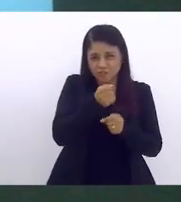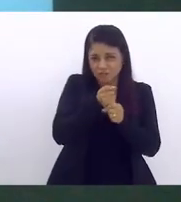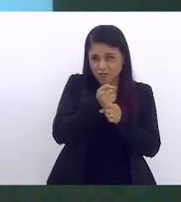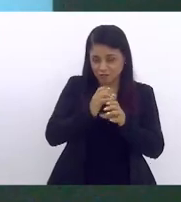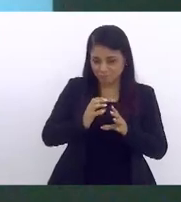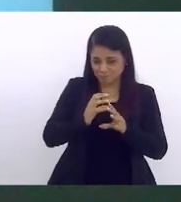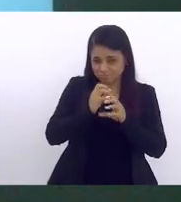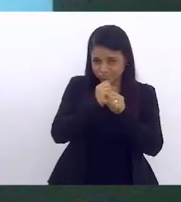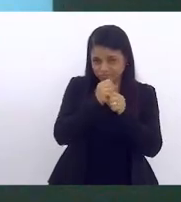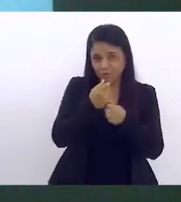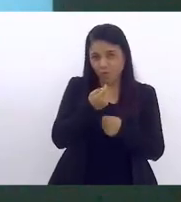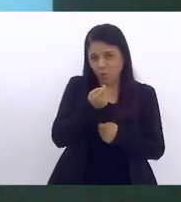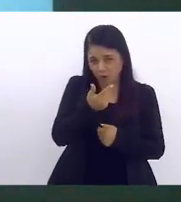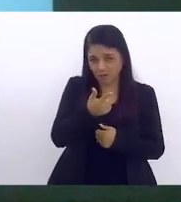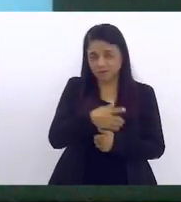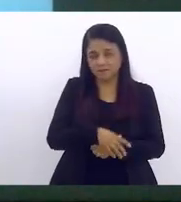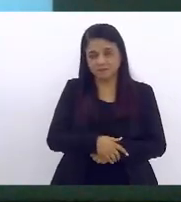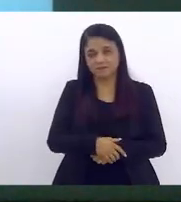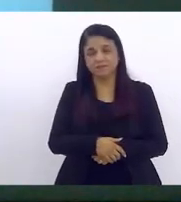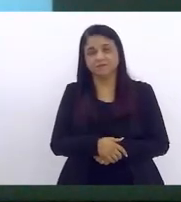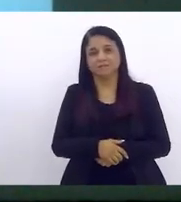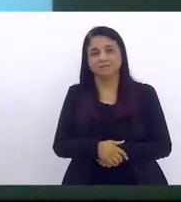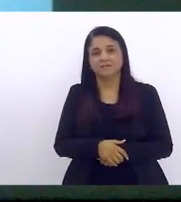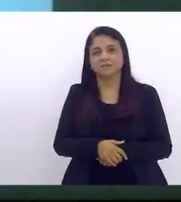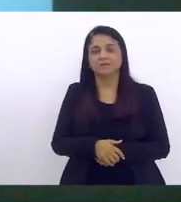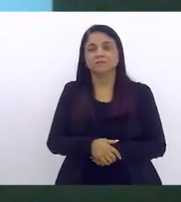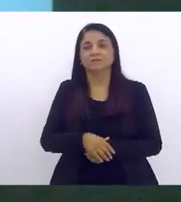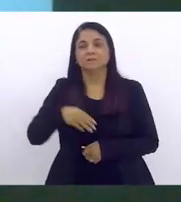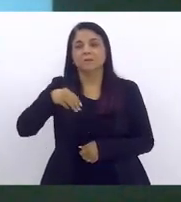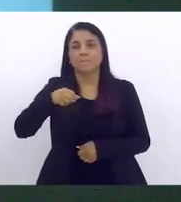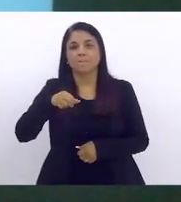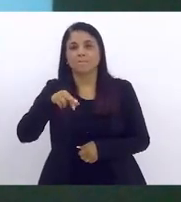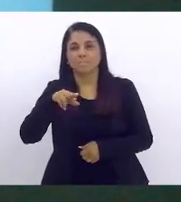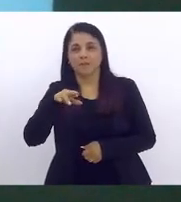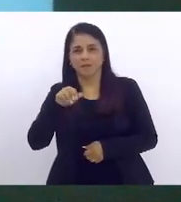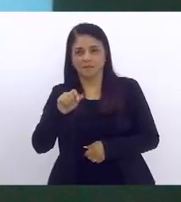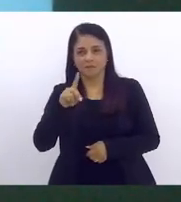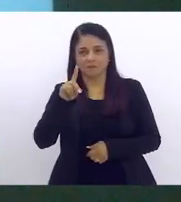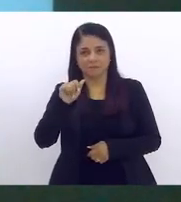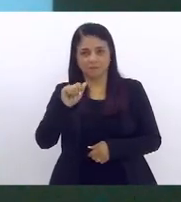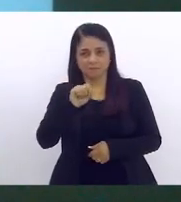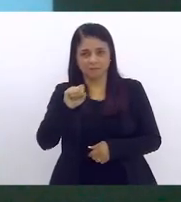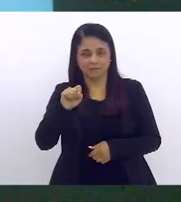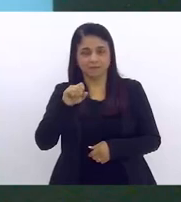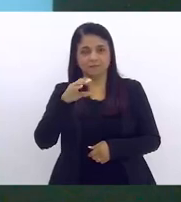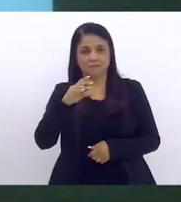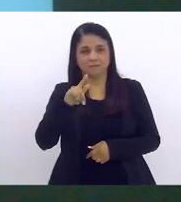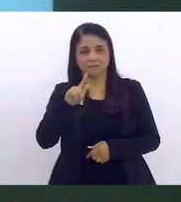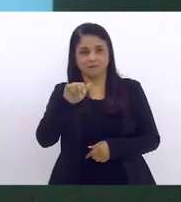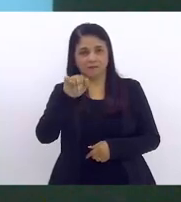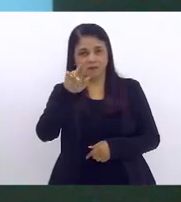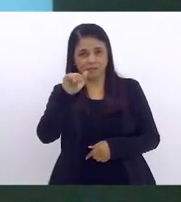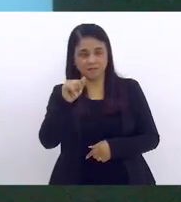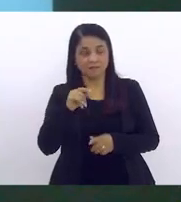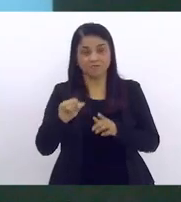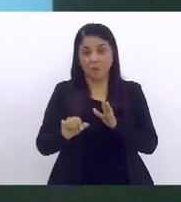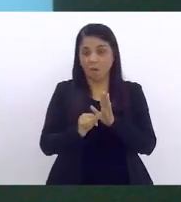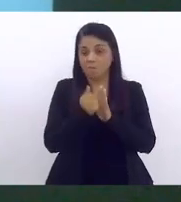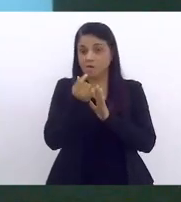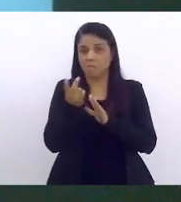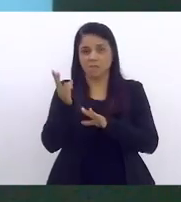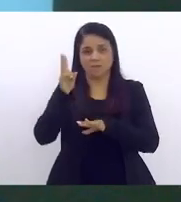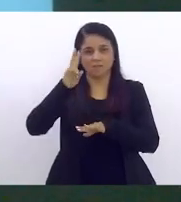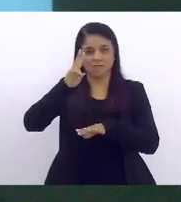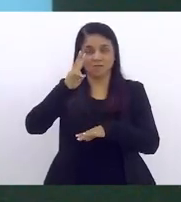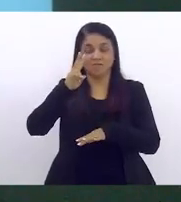mas é por aí, né? Então, com Maria das Graças Teixeira, que é a nossa percursora desse projeto, ela